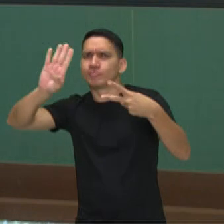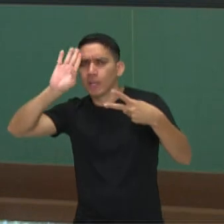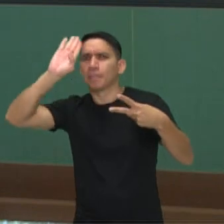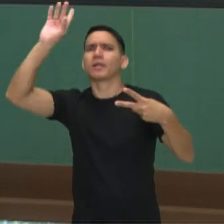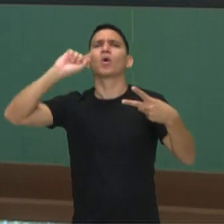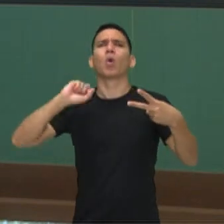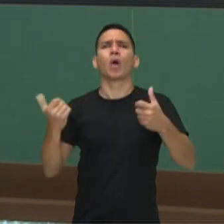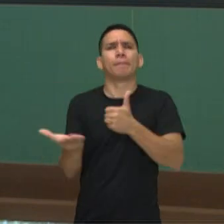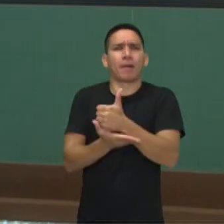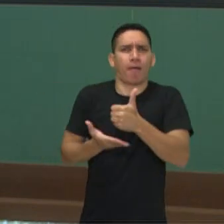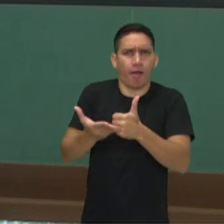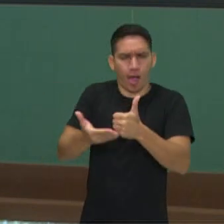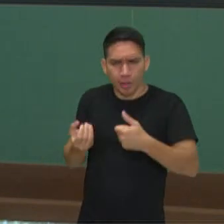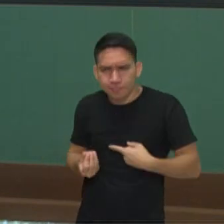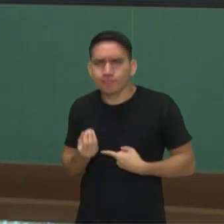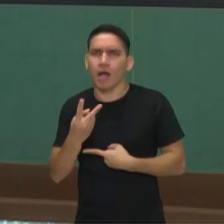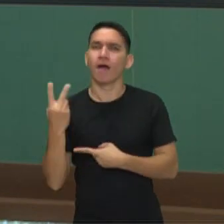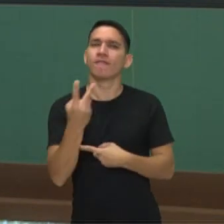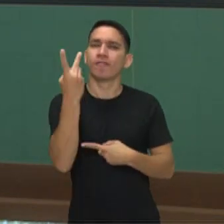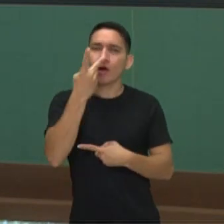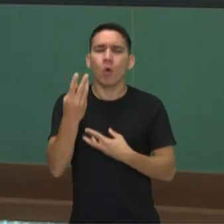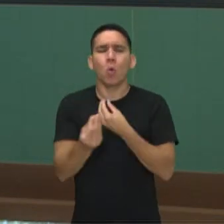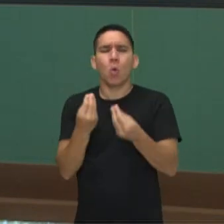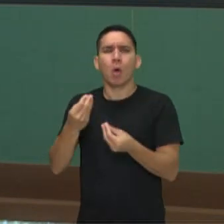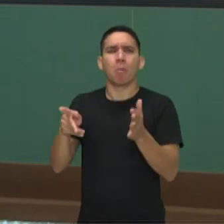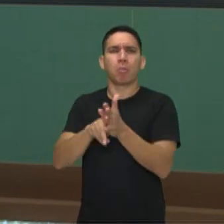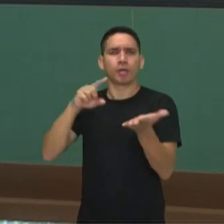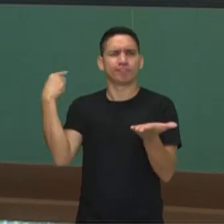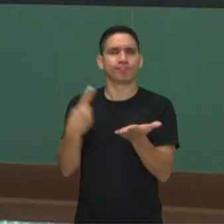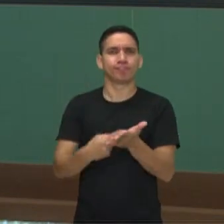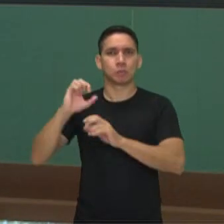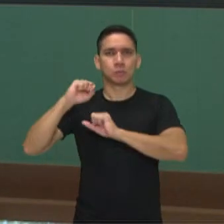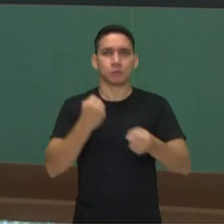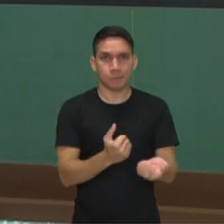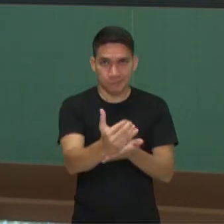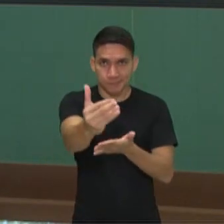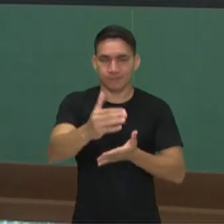e valores que norteiam o judô. Vamos começar?